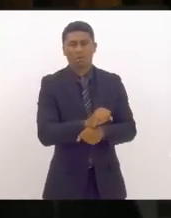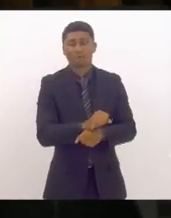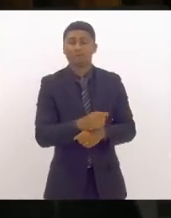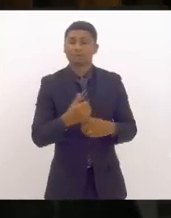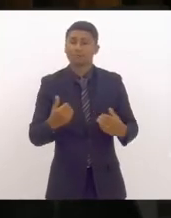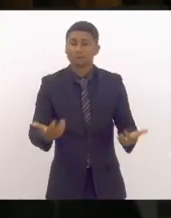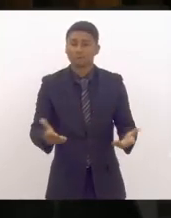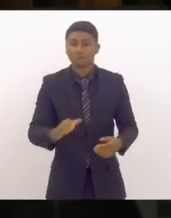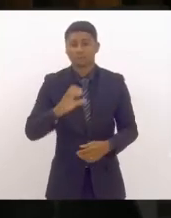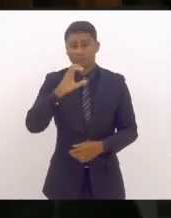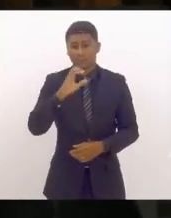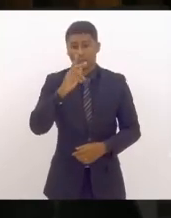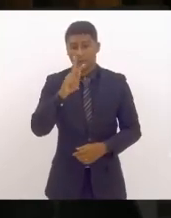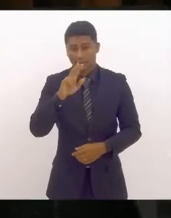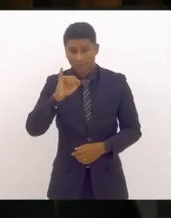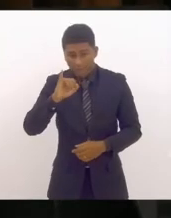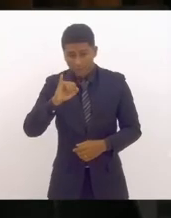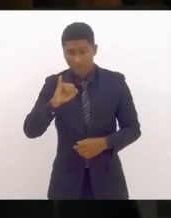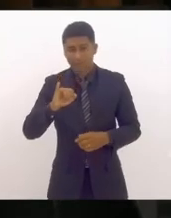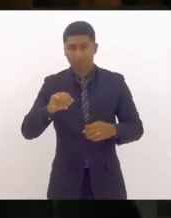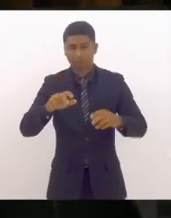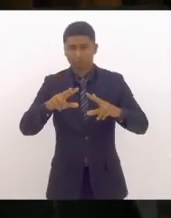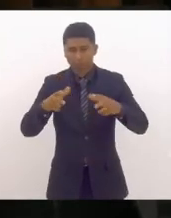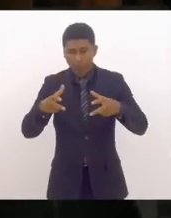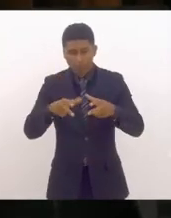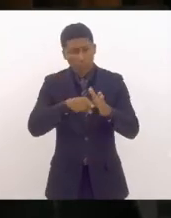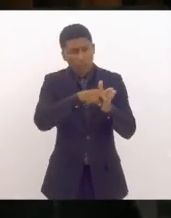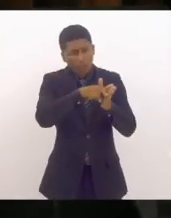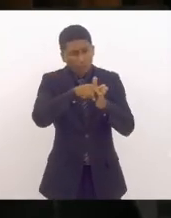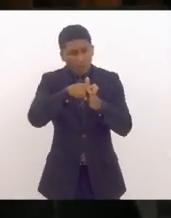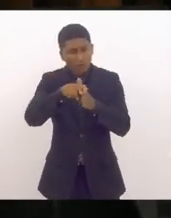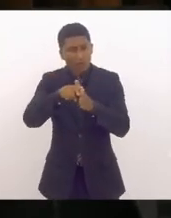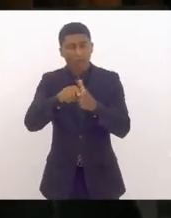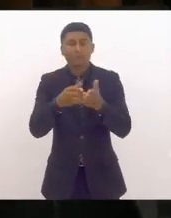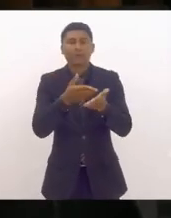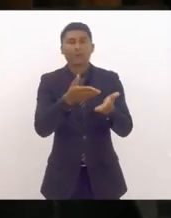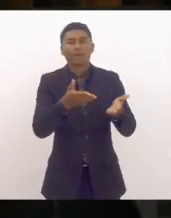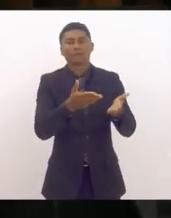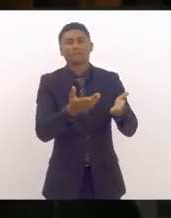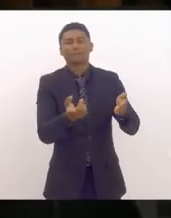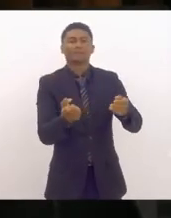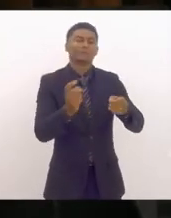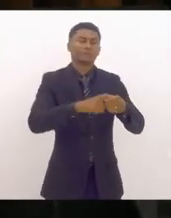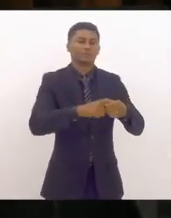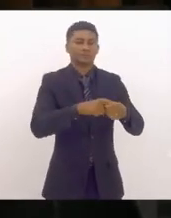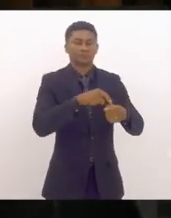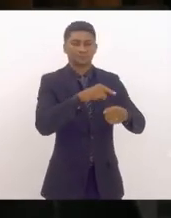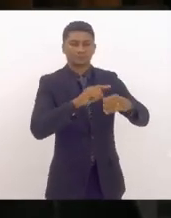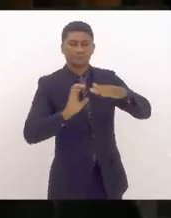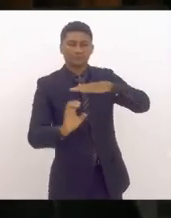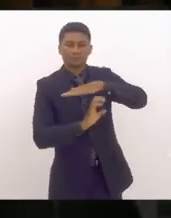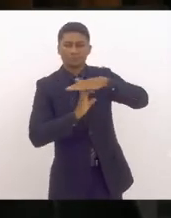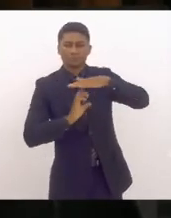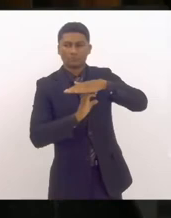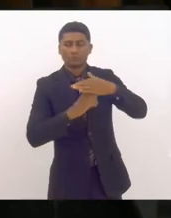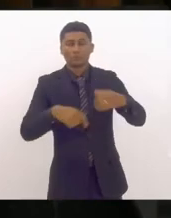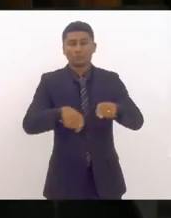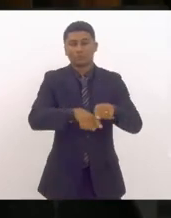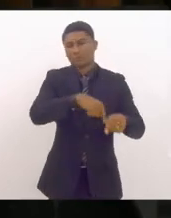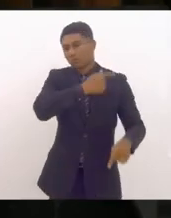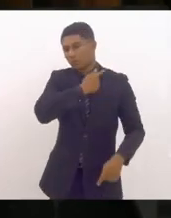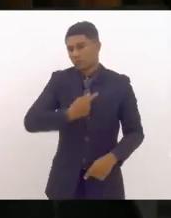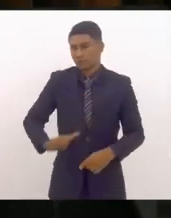CPI, eles voltarem, eles que eu digo, a concessionária e o governo do